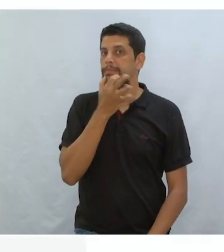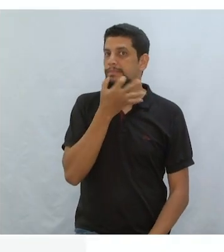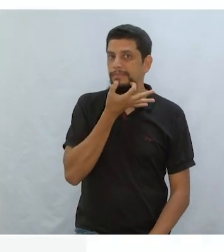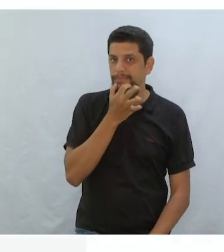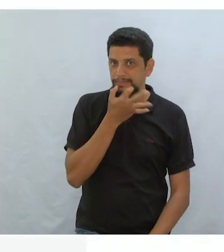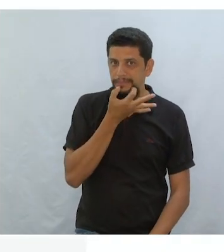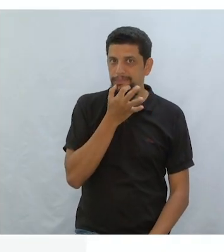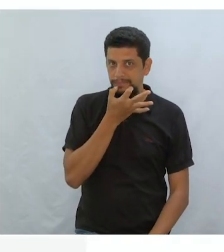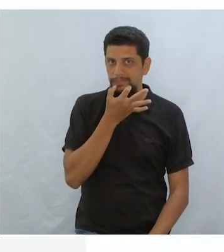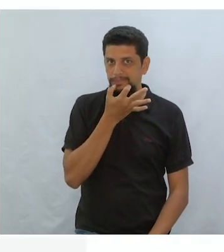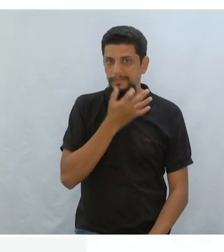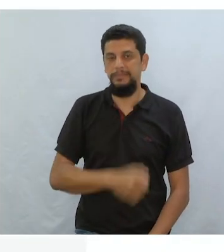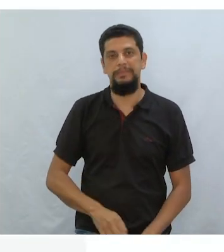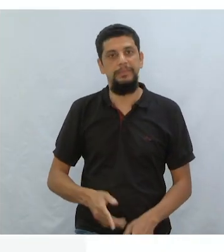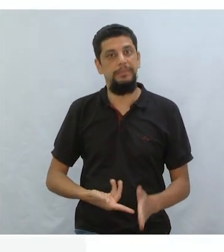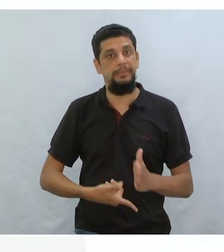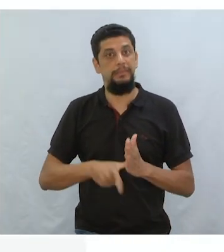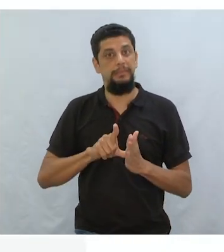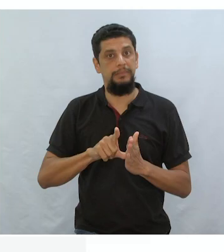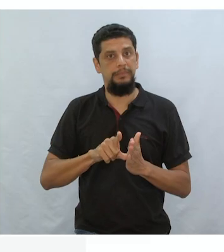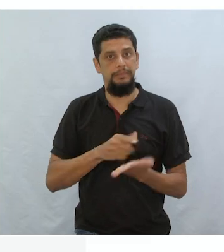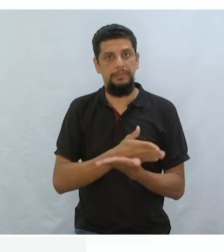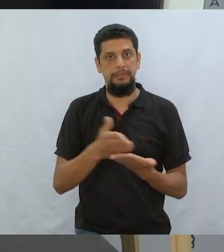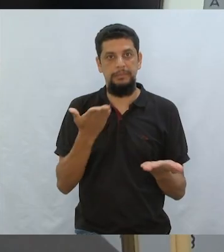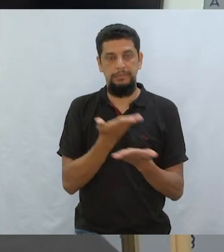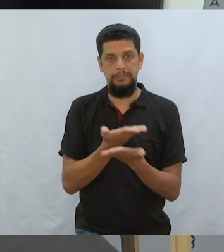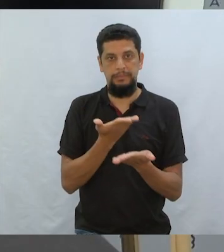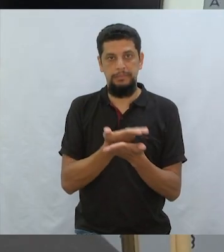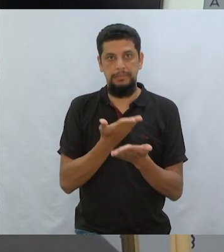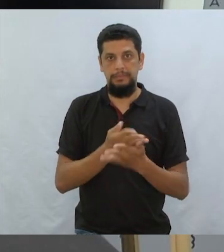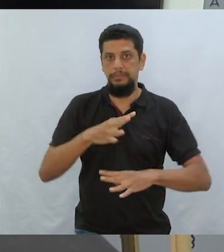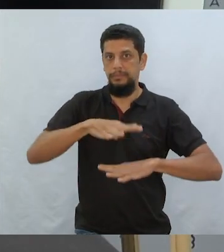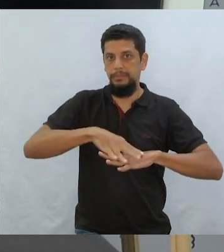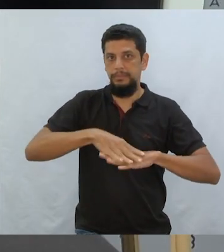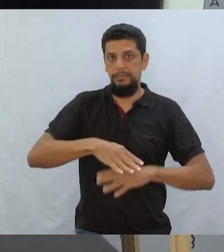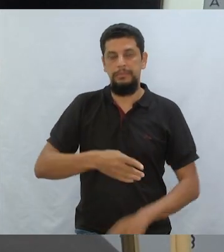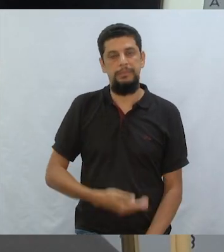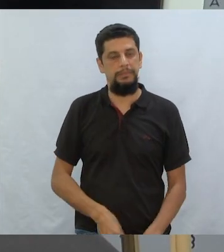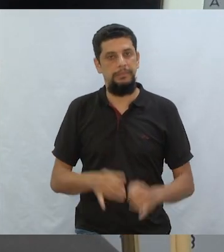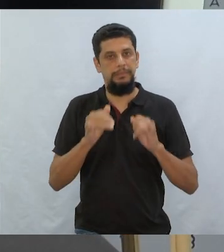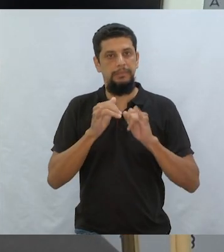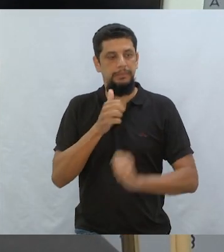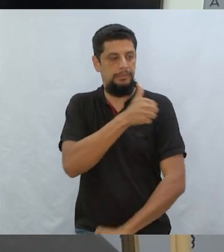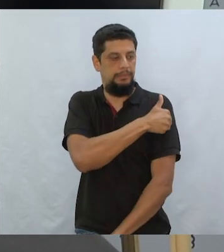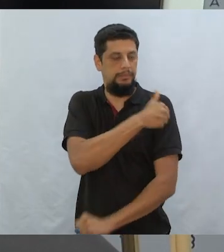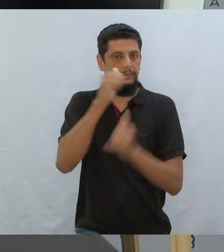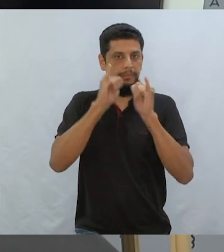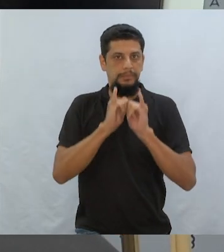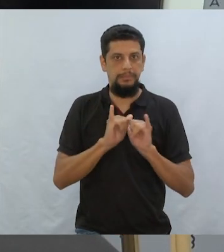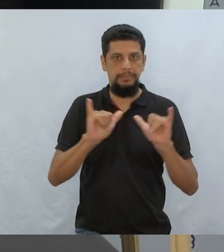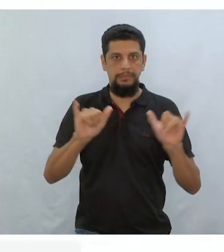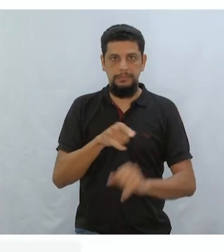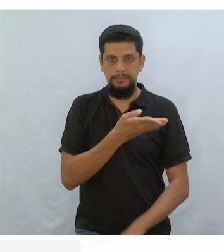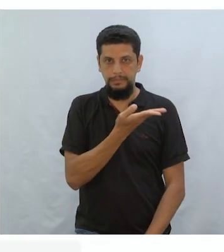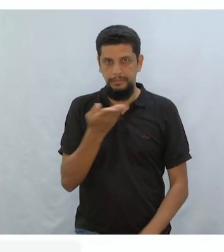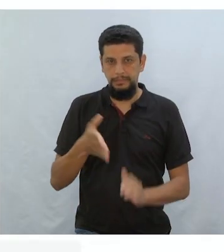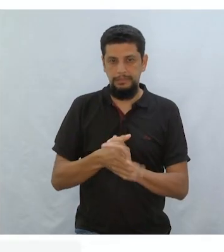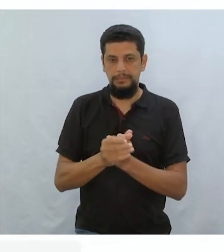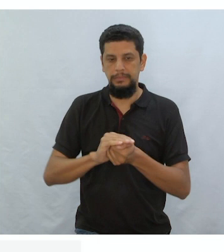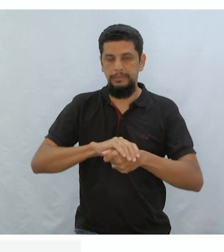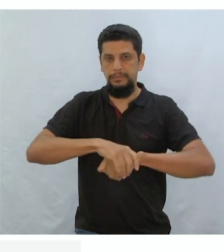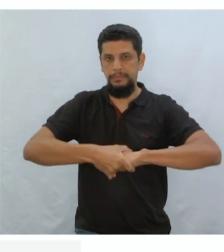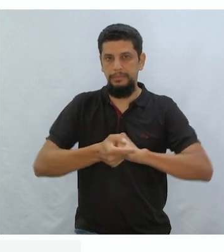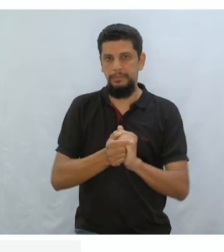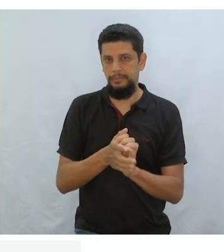professora Sueli. E antes de iniciarmos a nossa aula, aquele recadinho bem importante. Você está